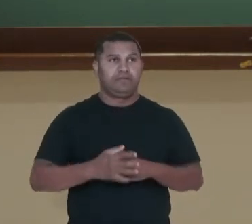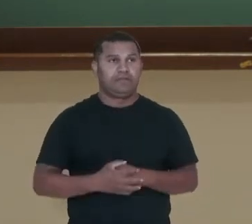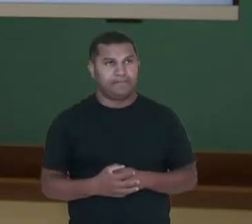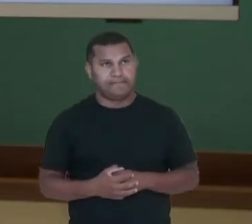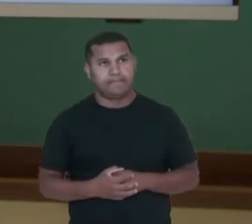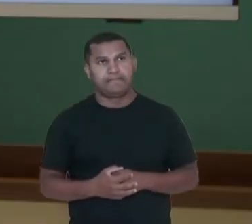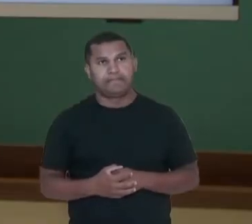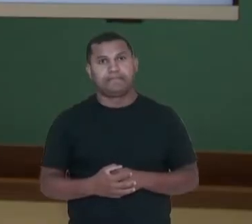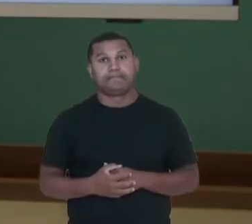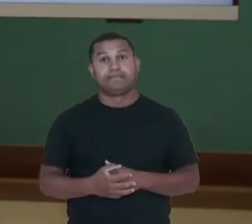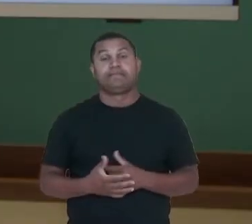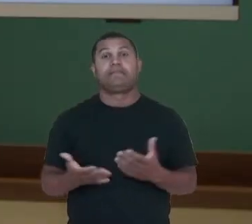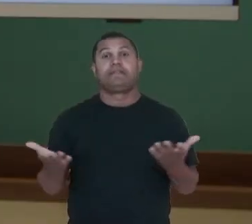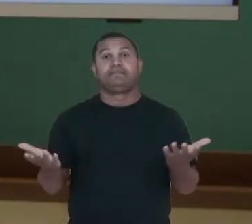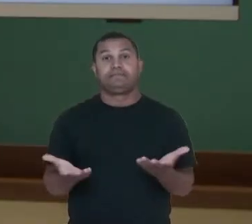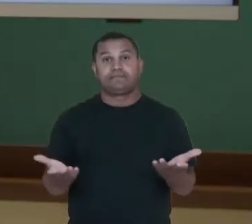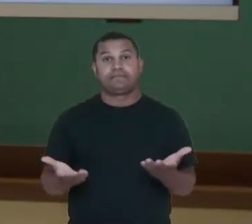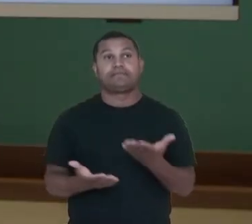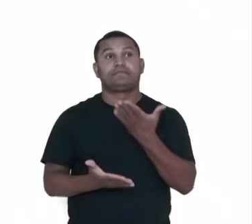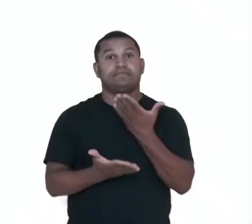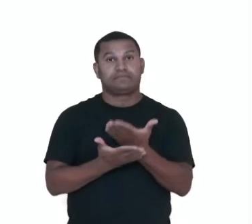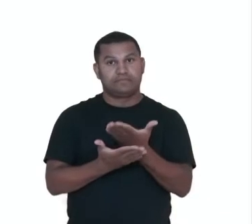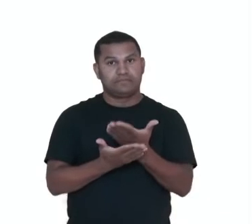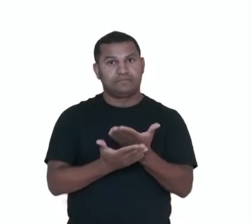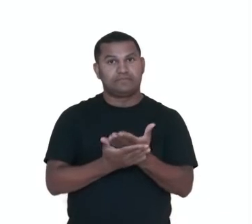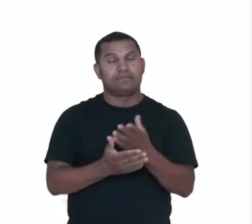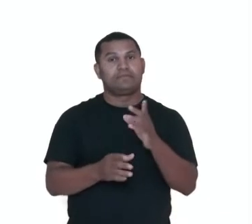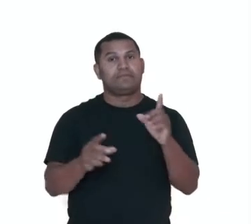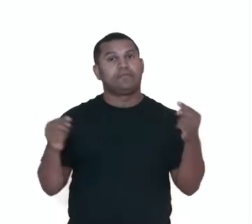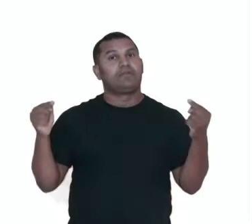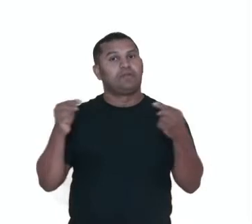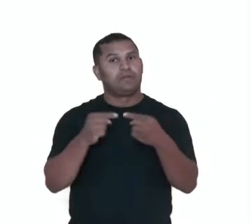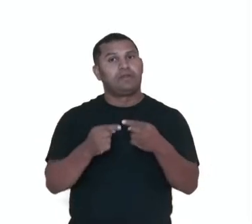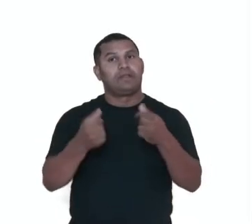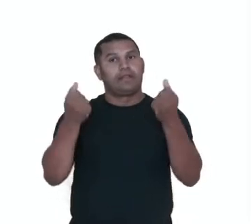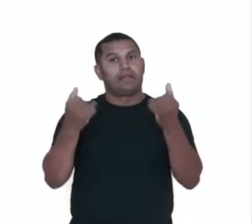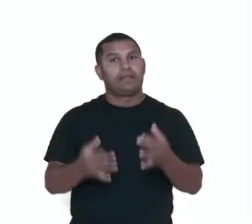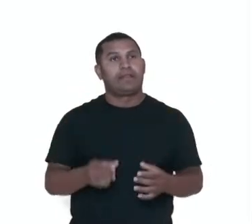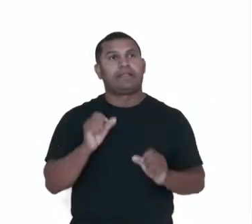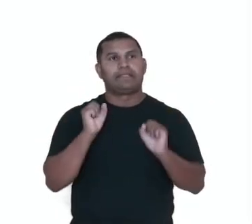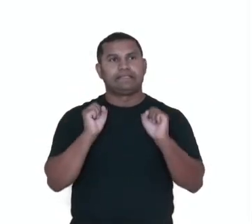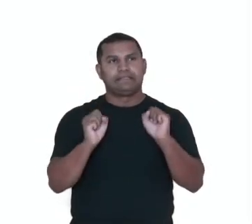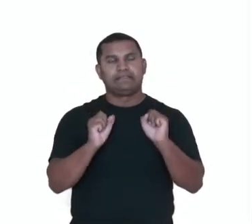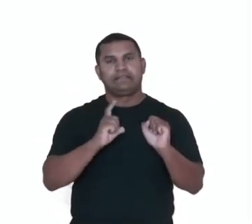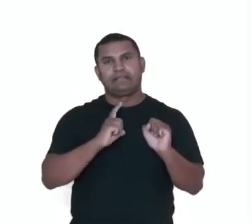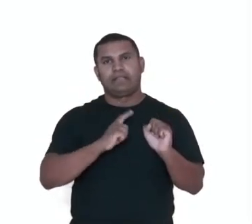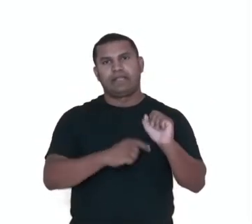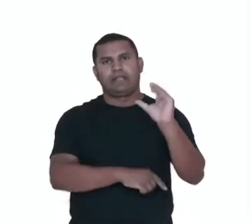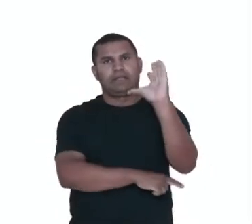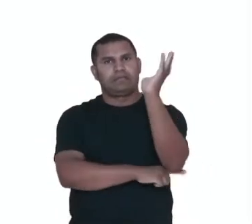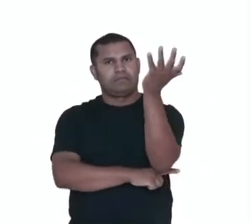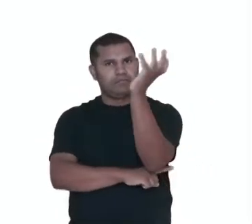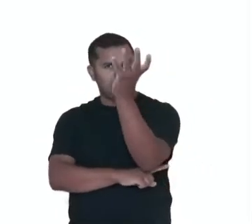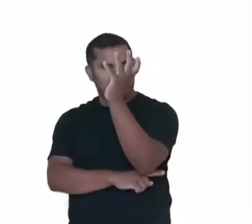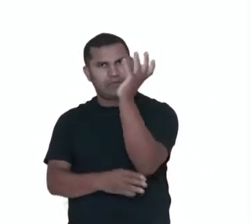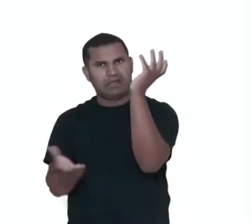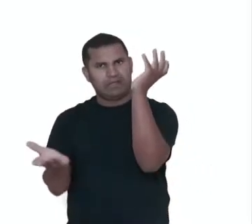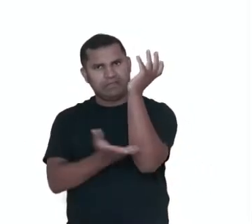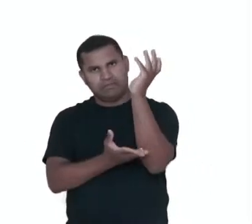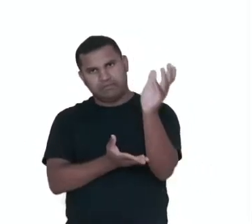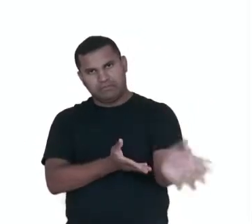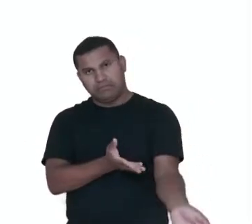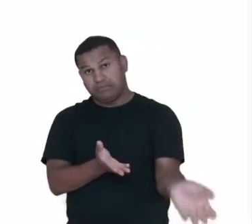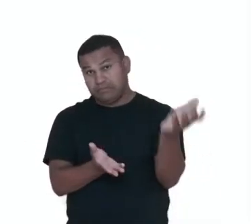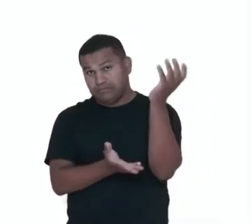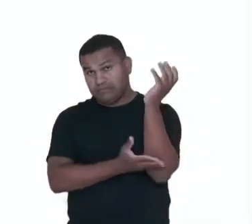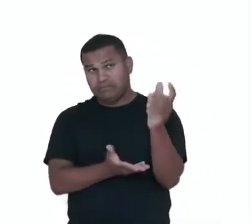olha, estudos apontam que destruição das florestas tropicais, comércio de animais selvagens são 2 fatores que mais